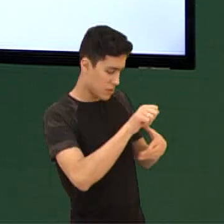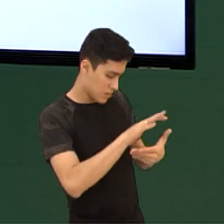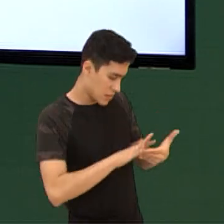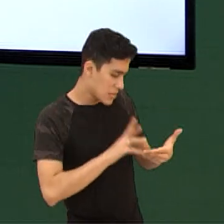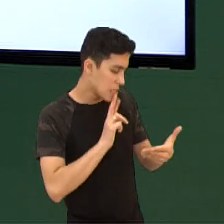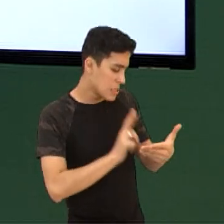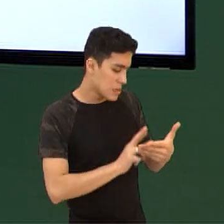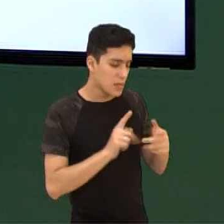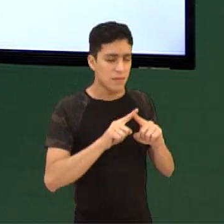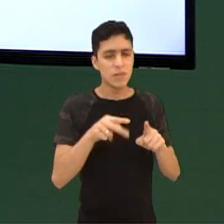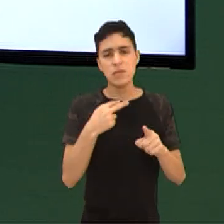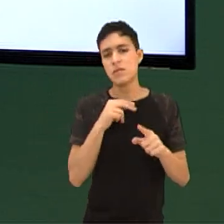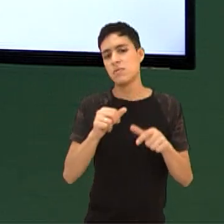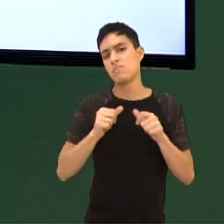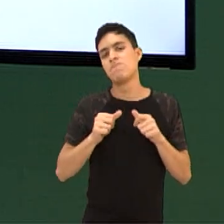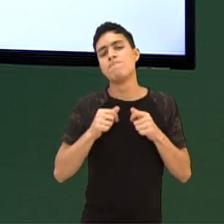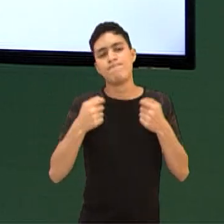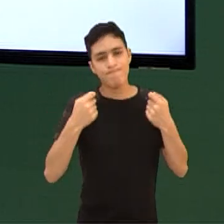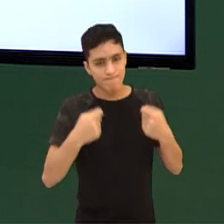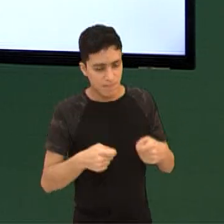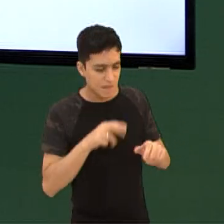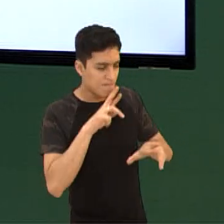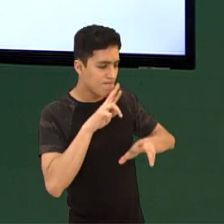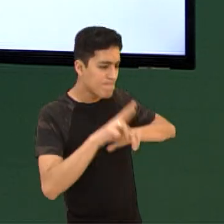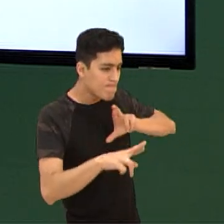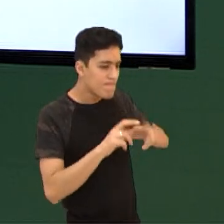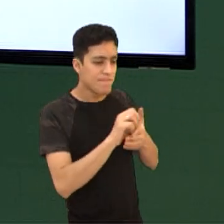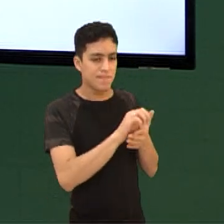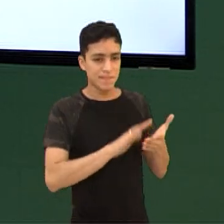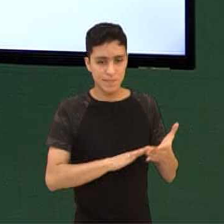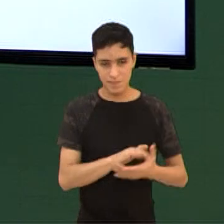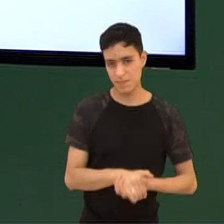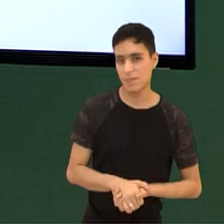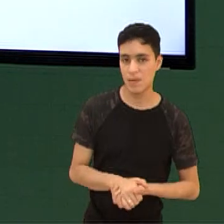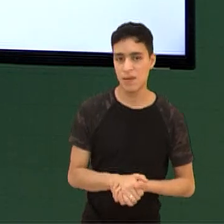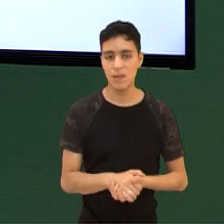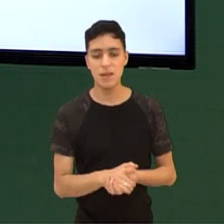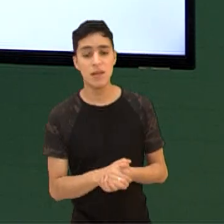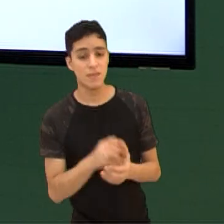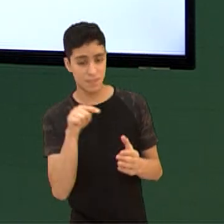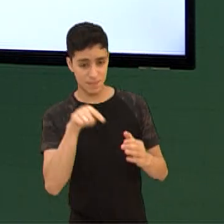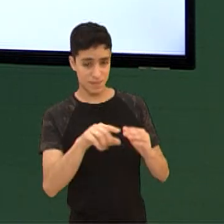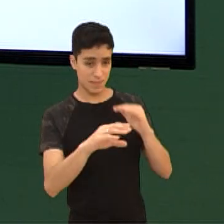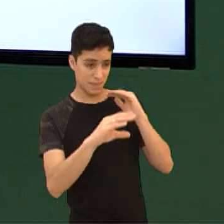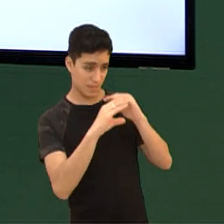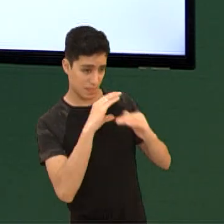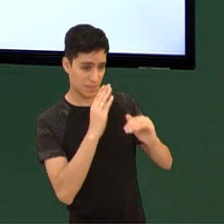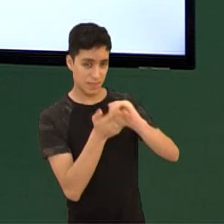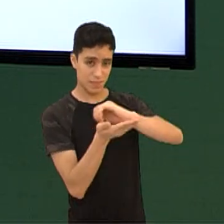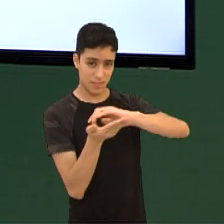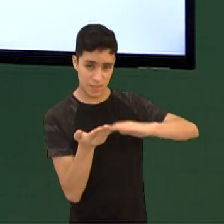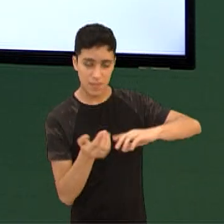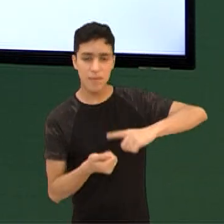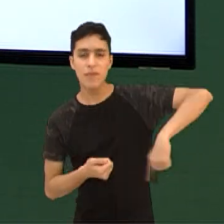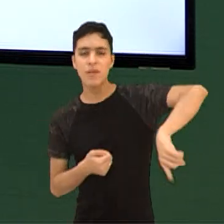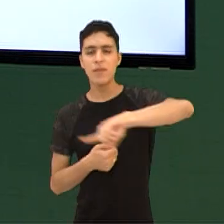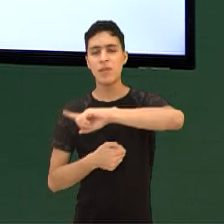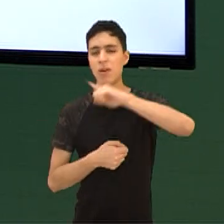não deixa de realizar a atividade. Enviar a atividade para receber a sua